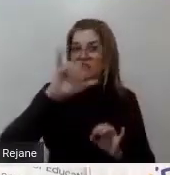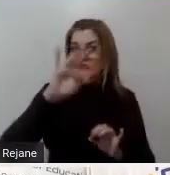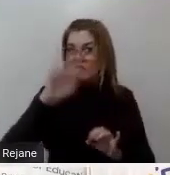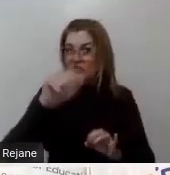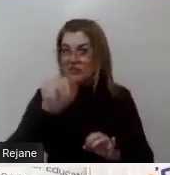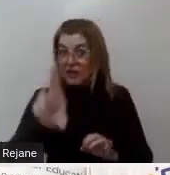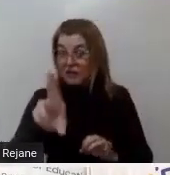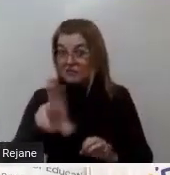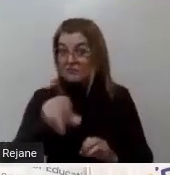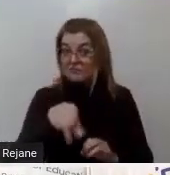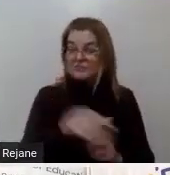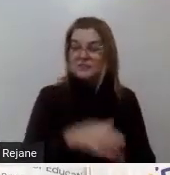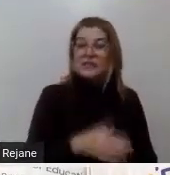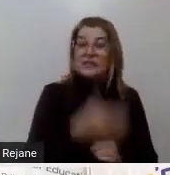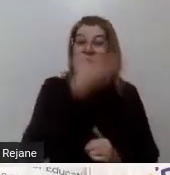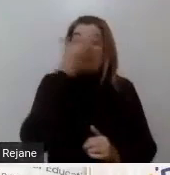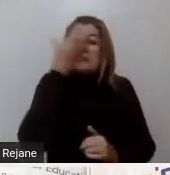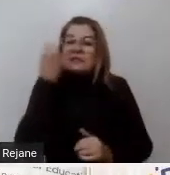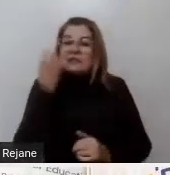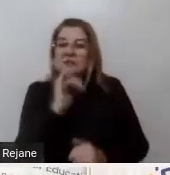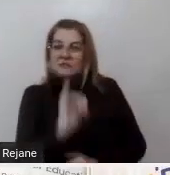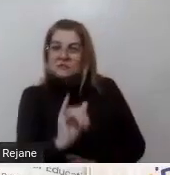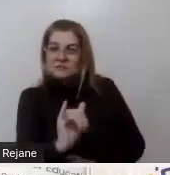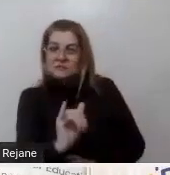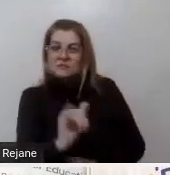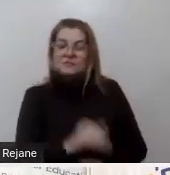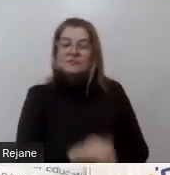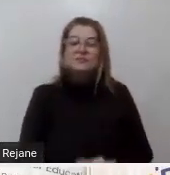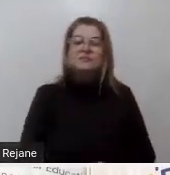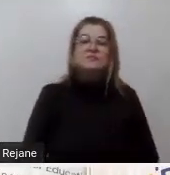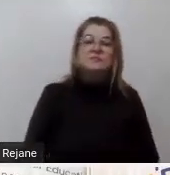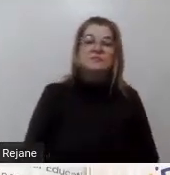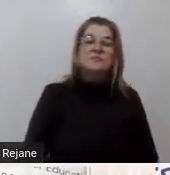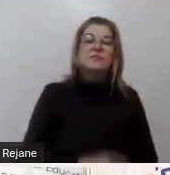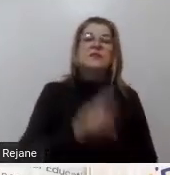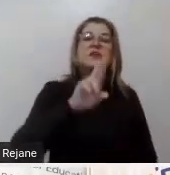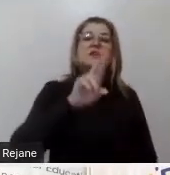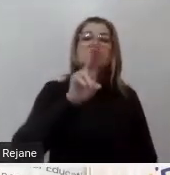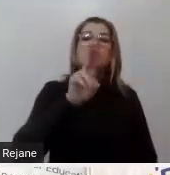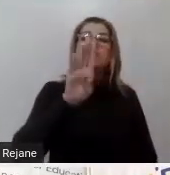E aqui, eu esqueci de falar, vocês queriam que eu falasse sobre rubrica, né?